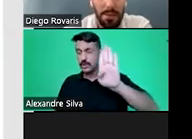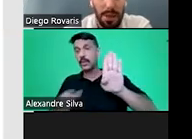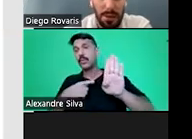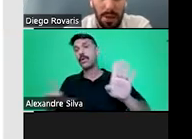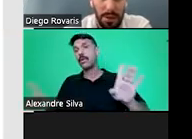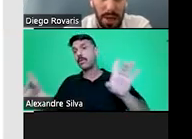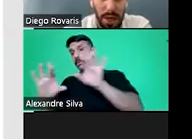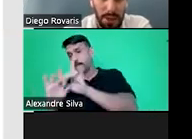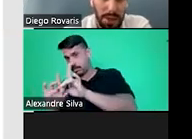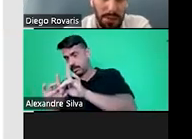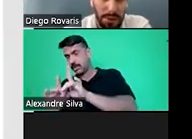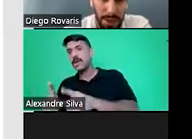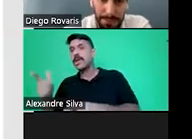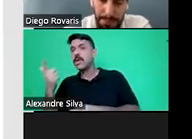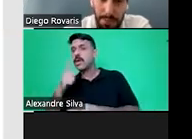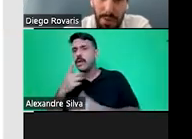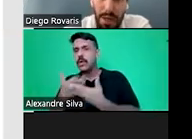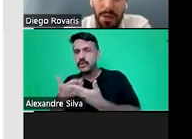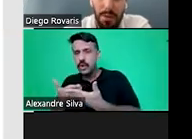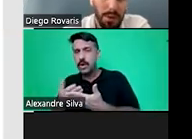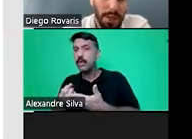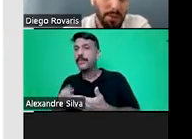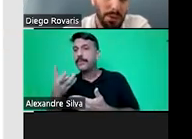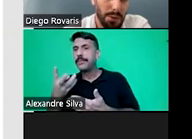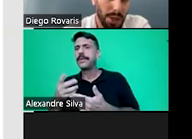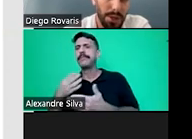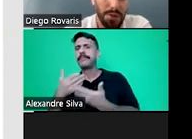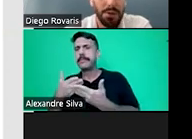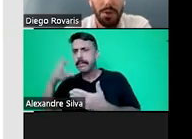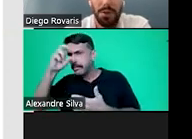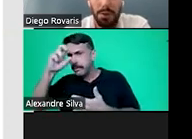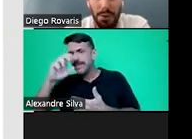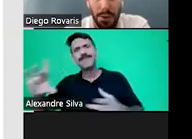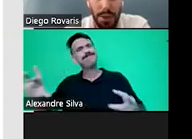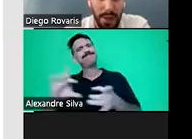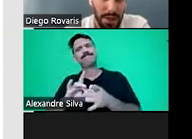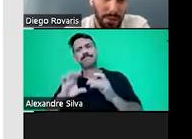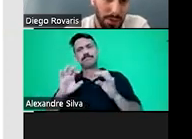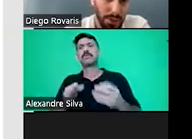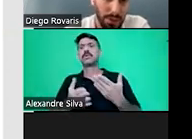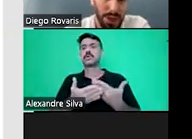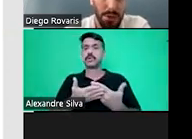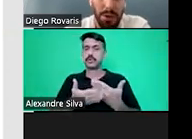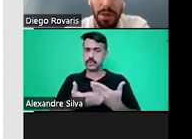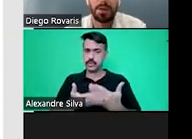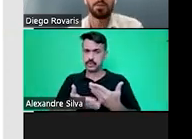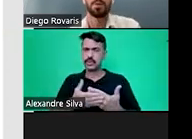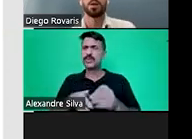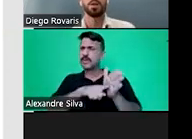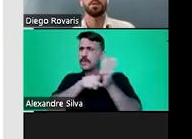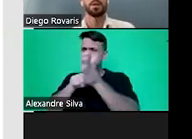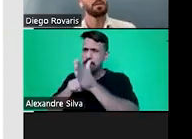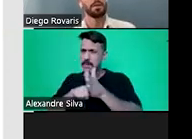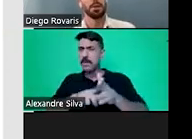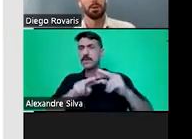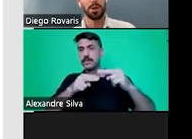e rendimento educacional, a gente vê uma conexão muito forte vindo dos estudos de varredura no genoma. Então,